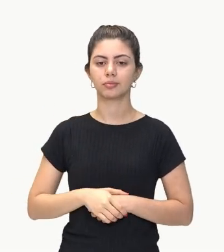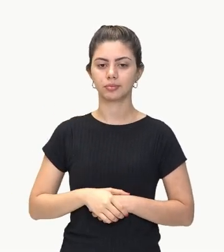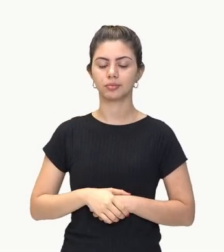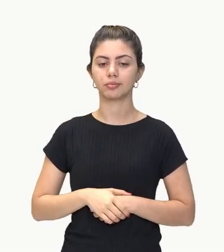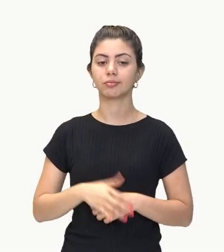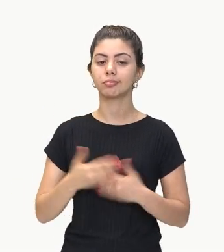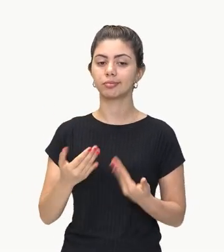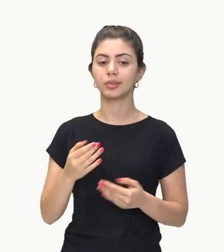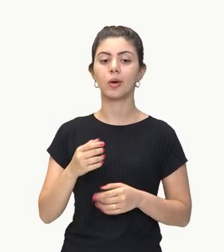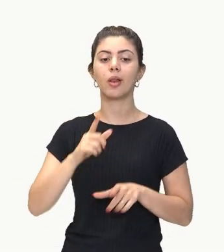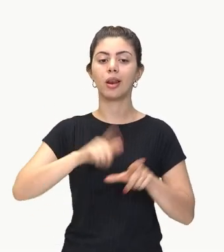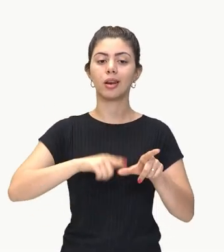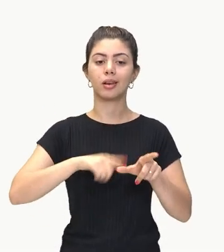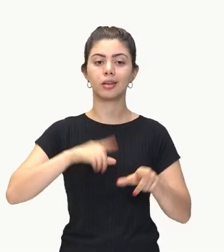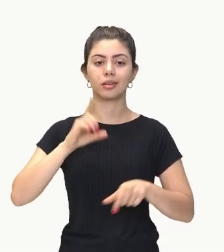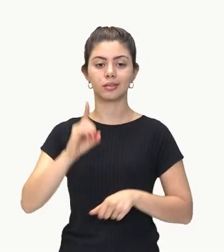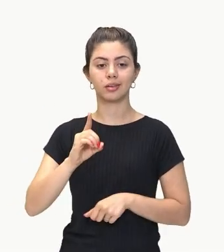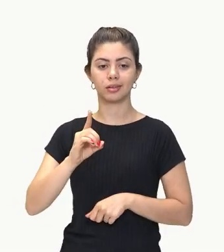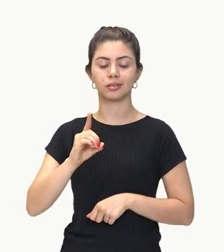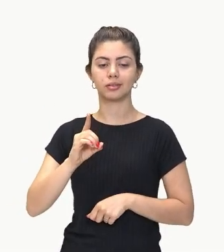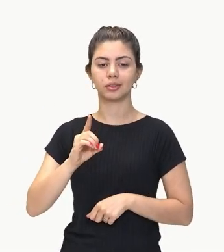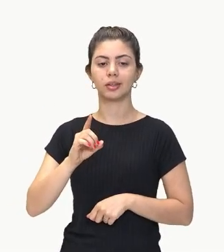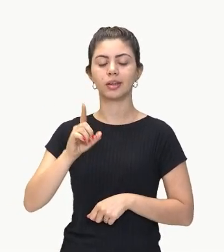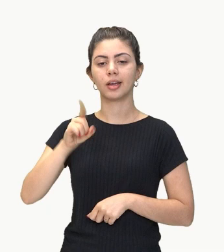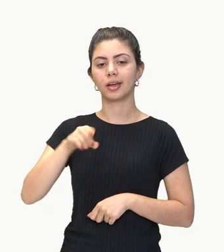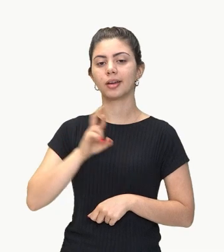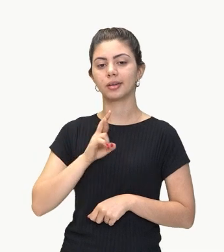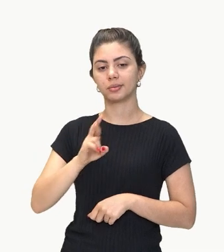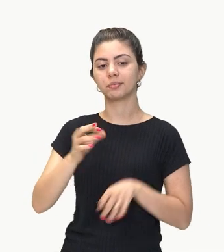51,75. Nossa letra D é a